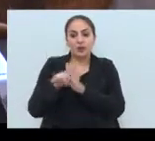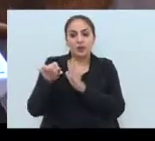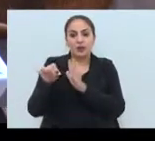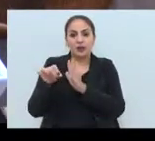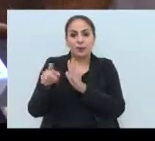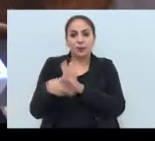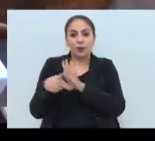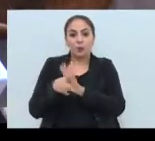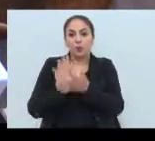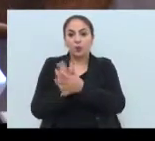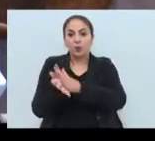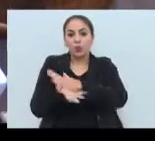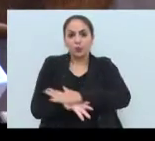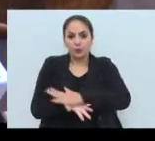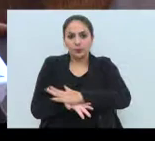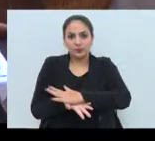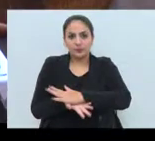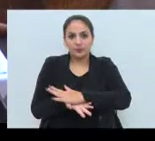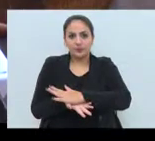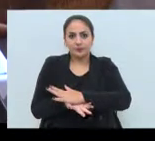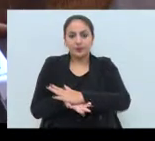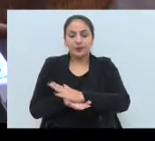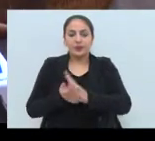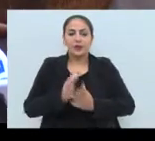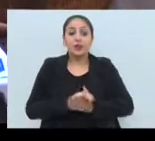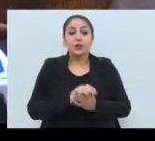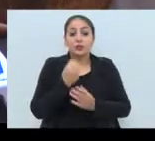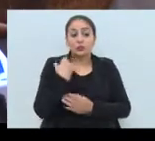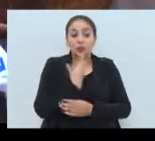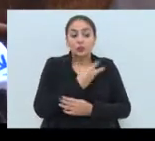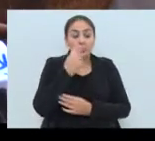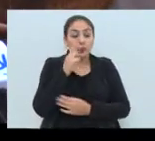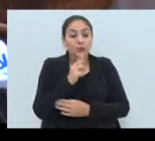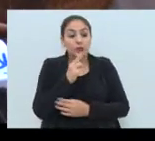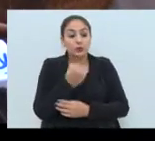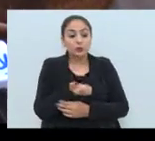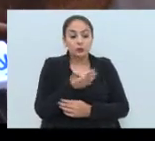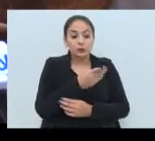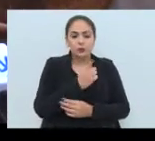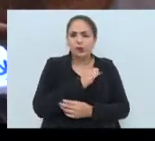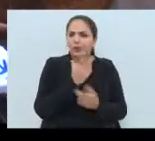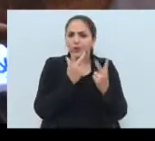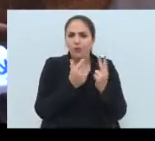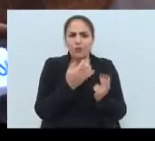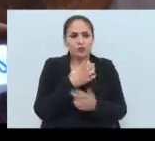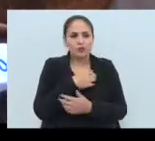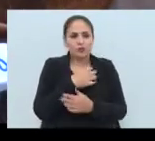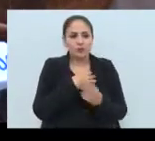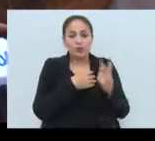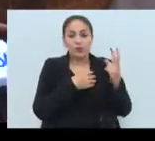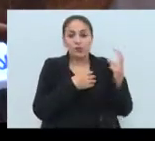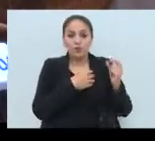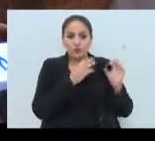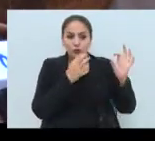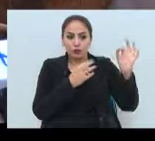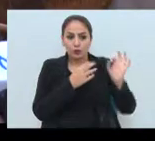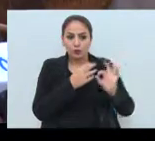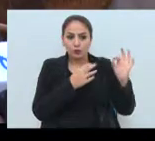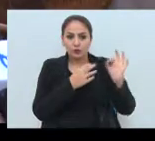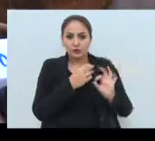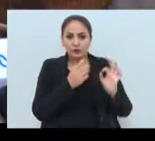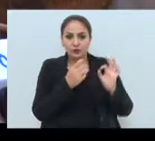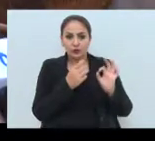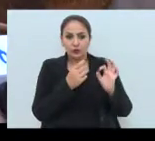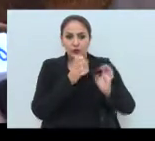nós estamos fazendo essa previsão, que o novo transporte operará dessa mesma forma. 20% ficará com a